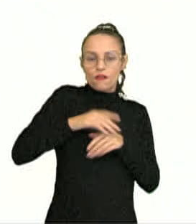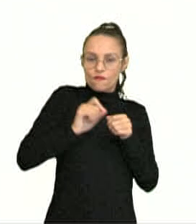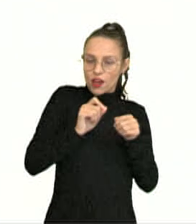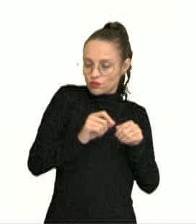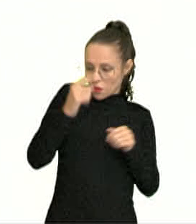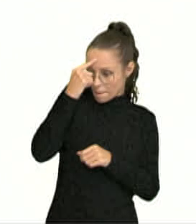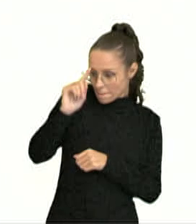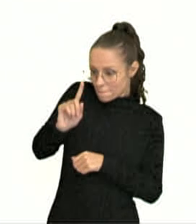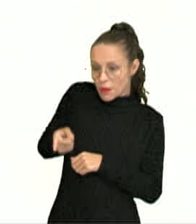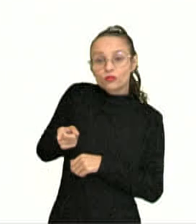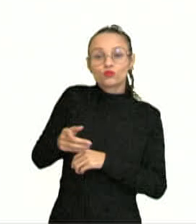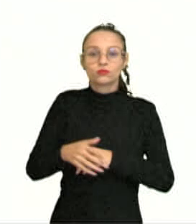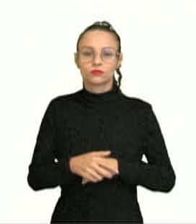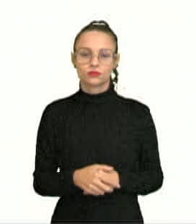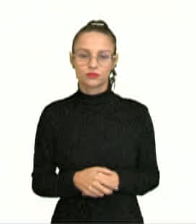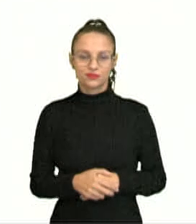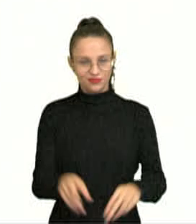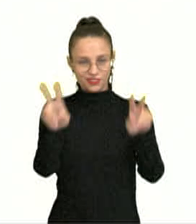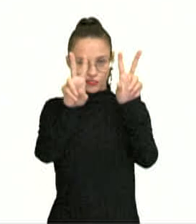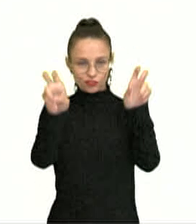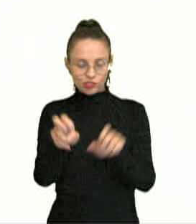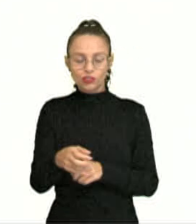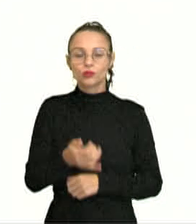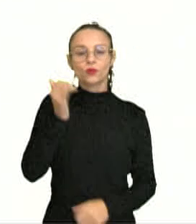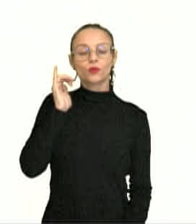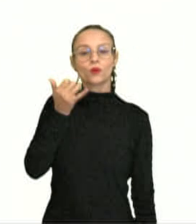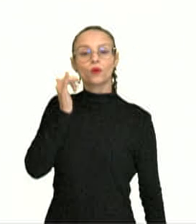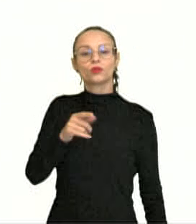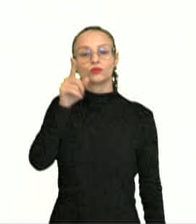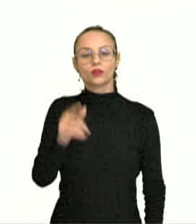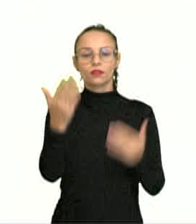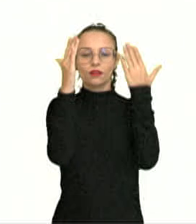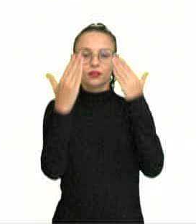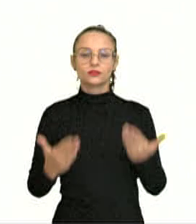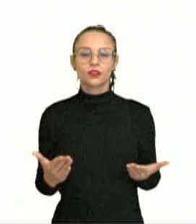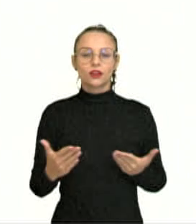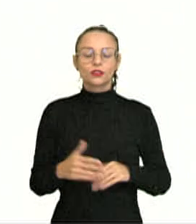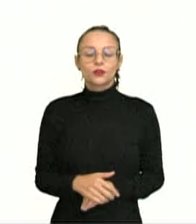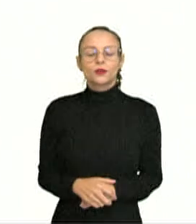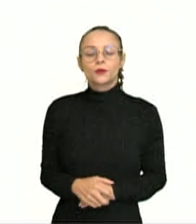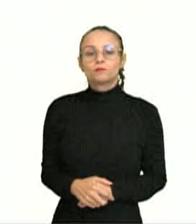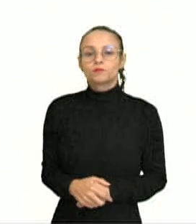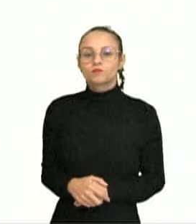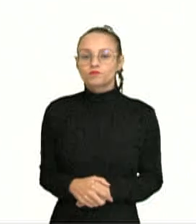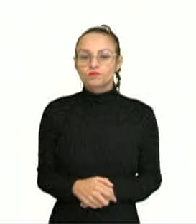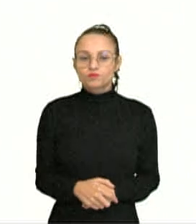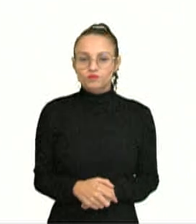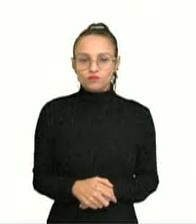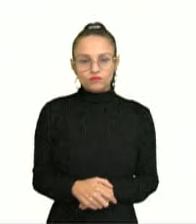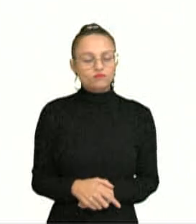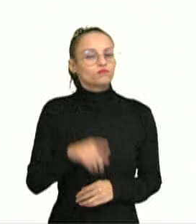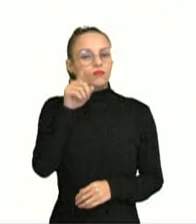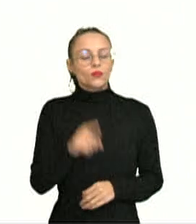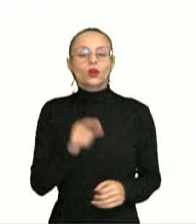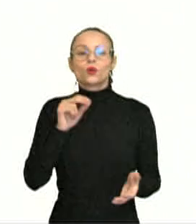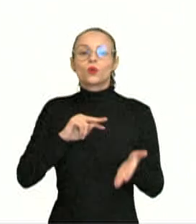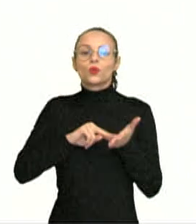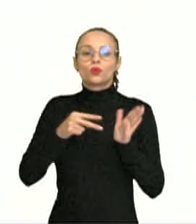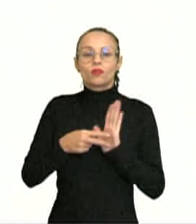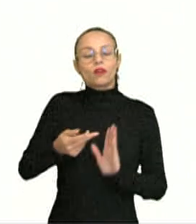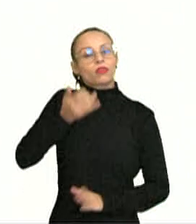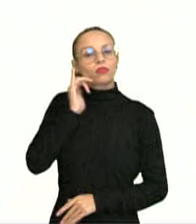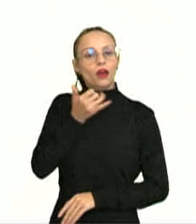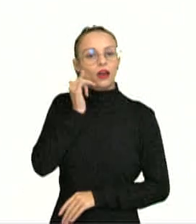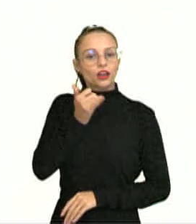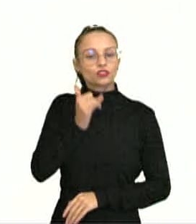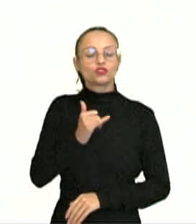mando. O título do conto, né, então aqui analisado, um apólogo, significa uma